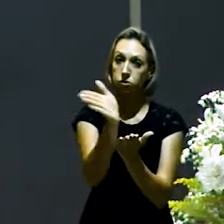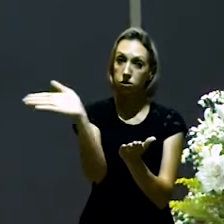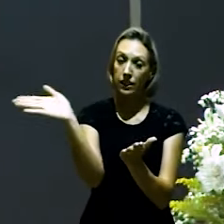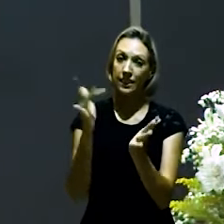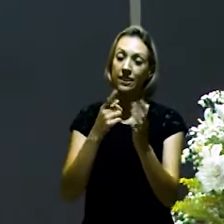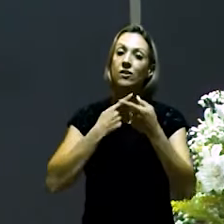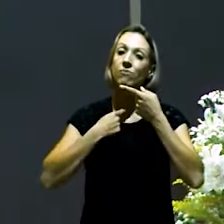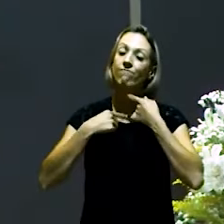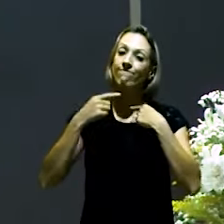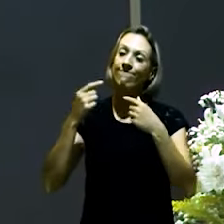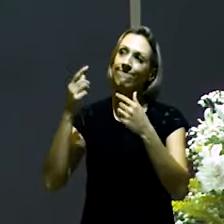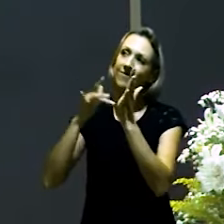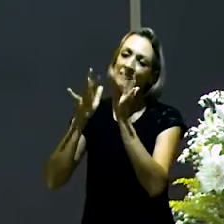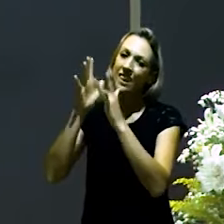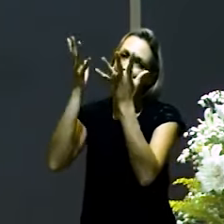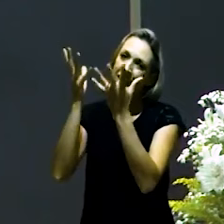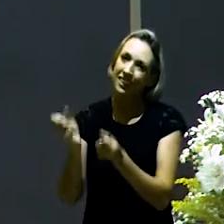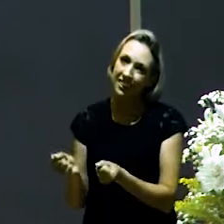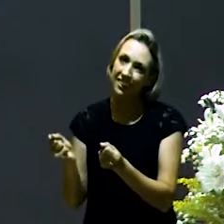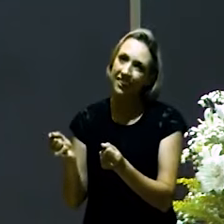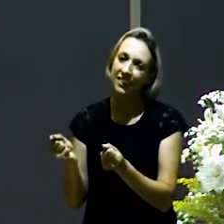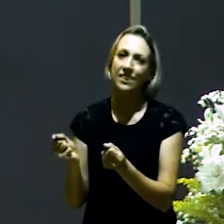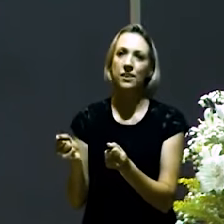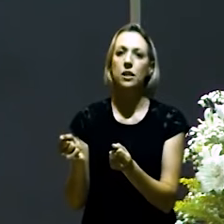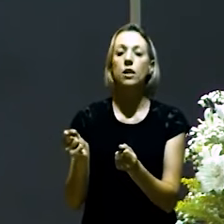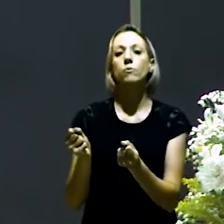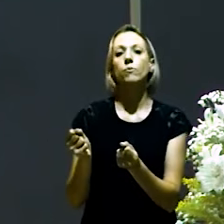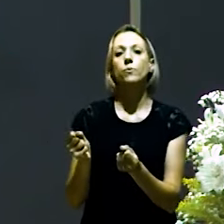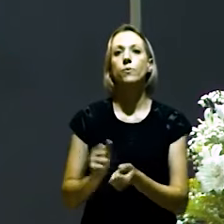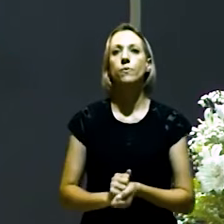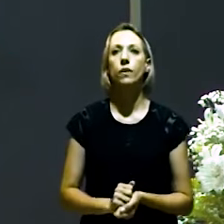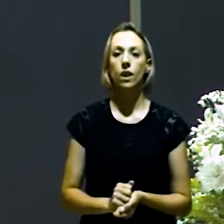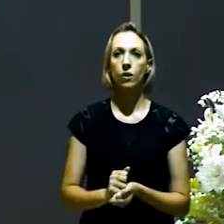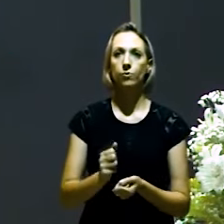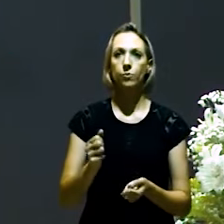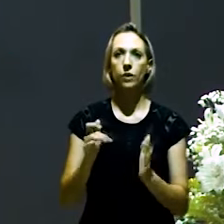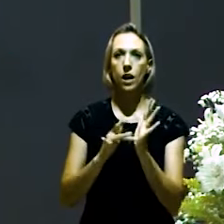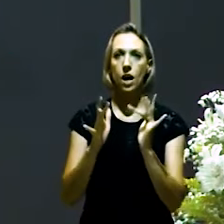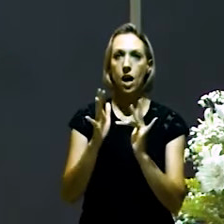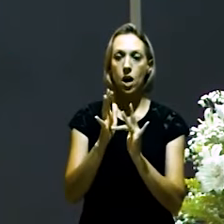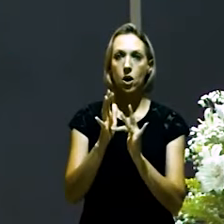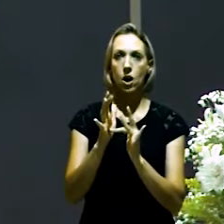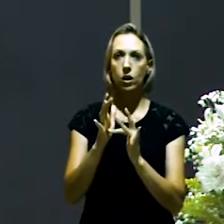preciso te dizer: Jesus quer arrancar a necrose da tua vida. Jesus quer te fazer